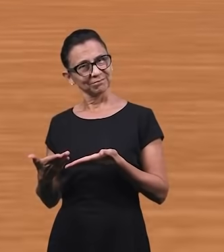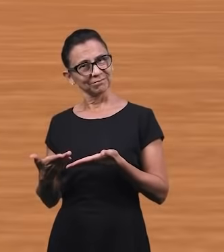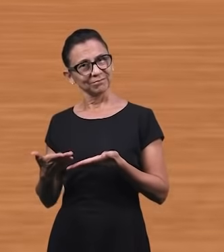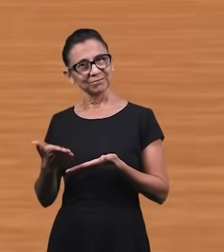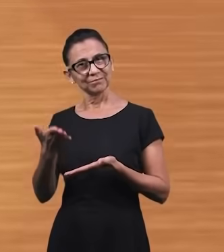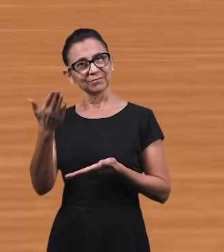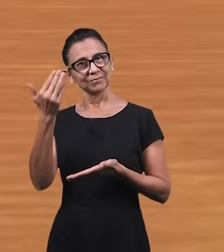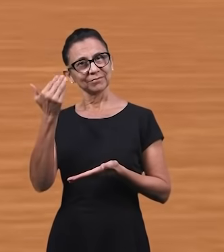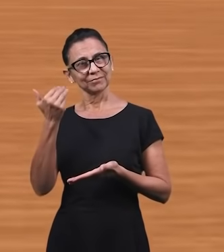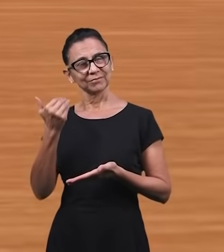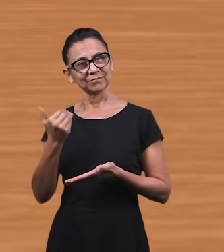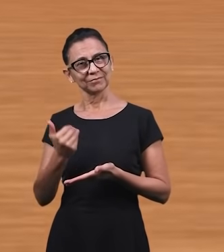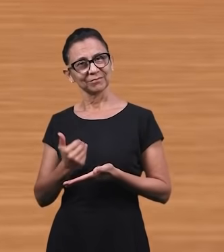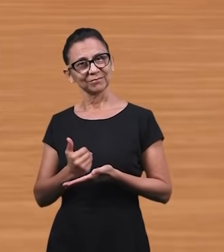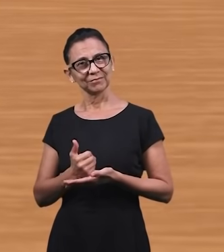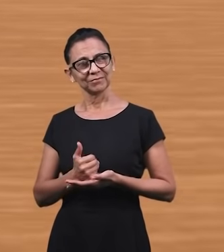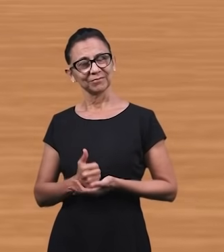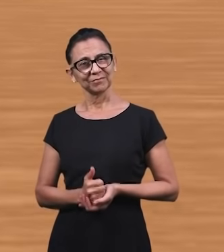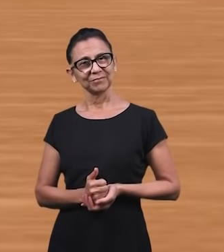Chama, ó